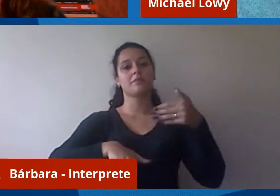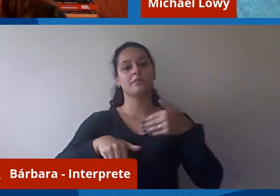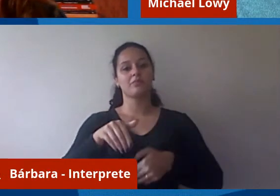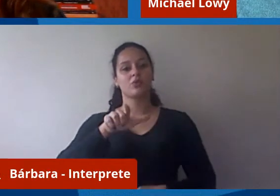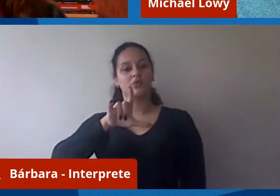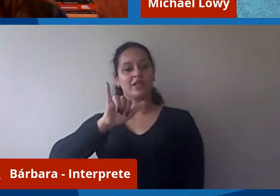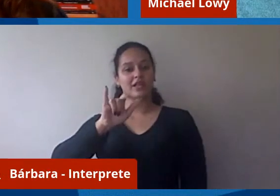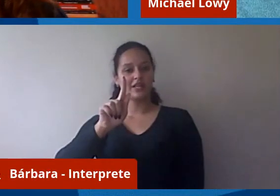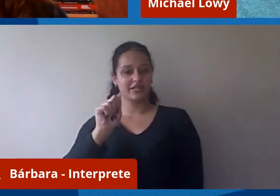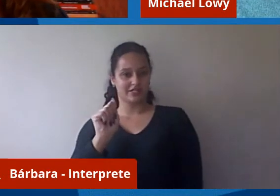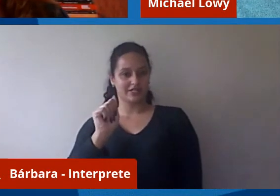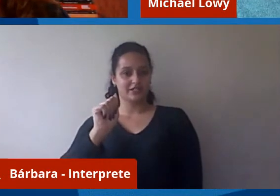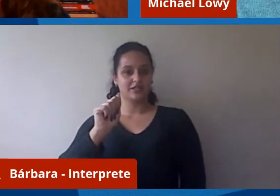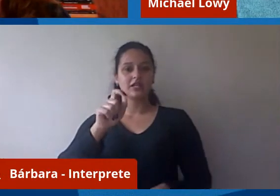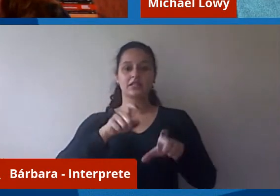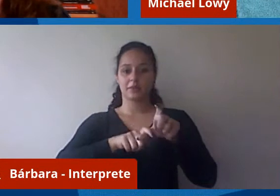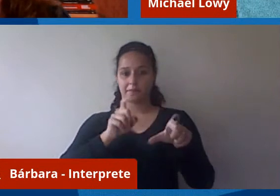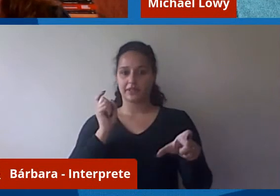com Hermínio